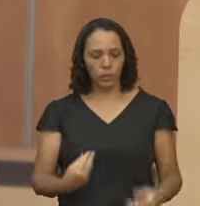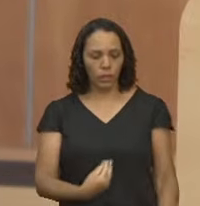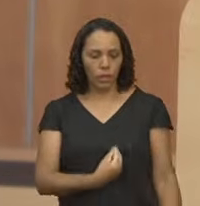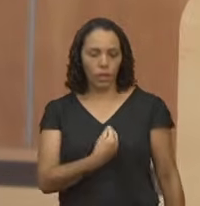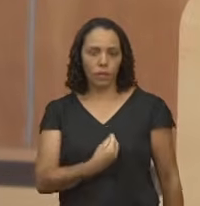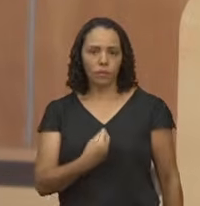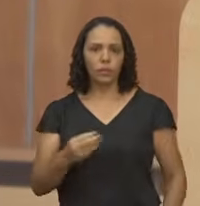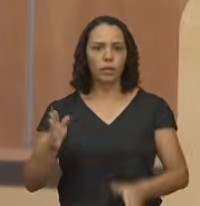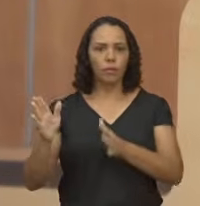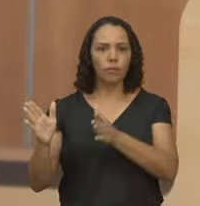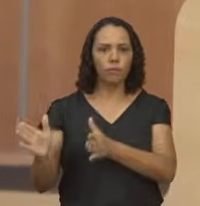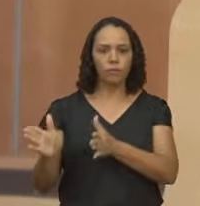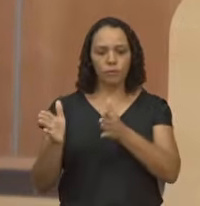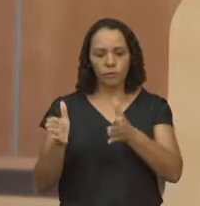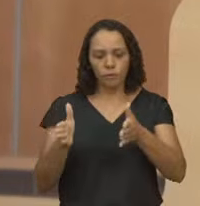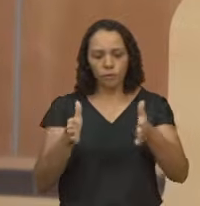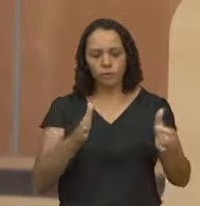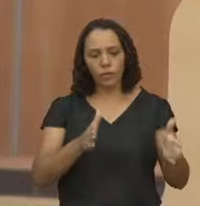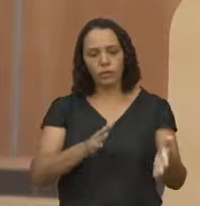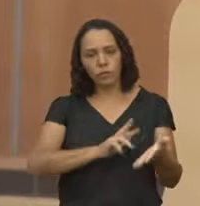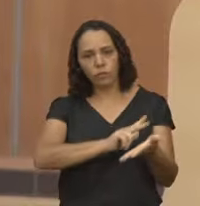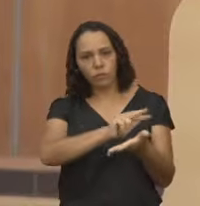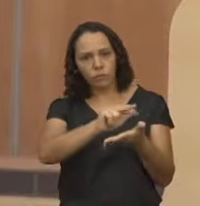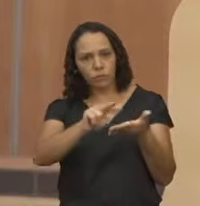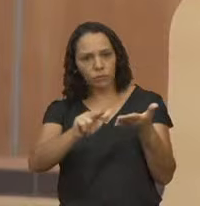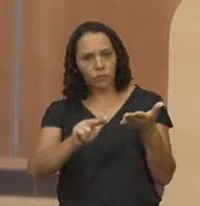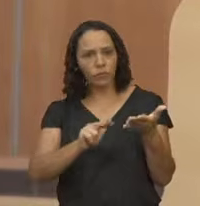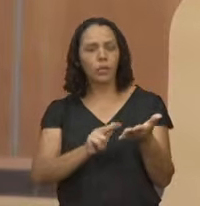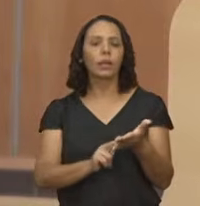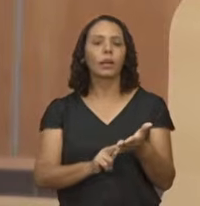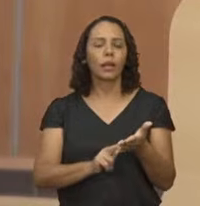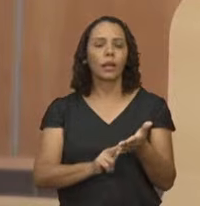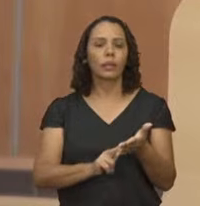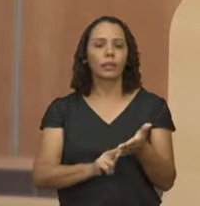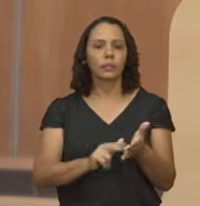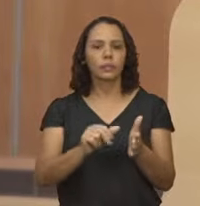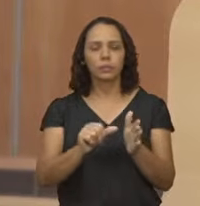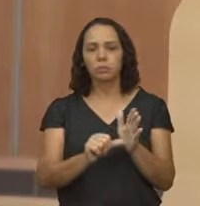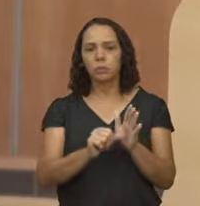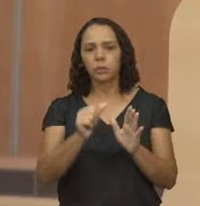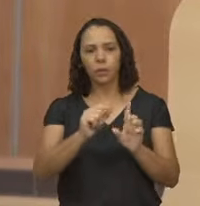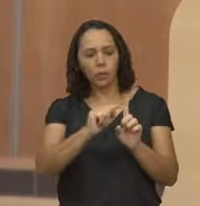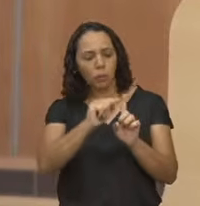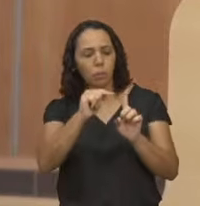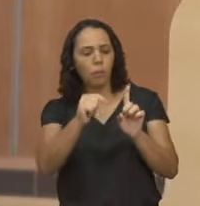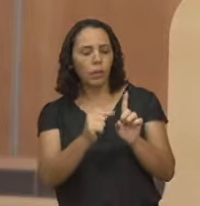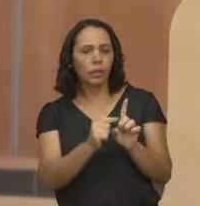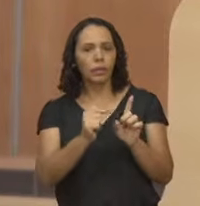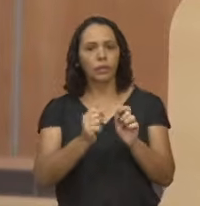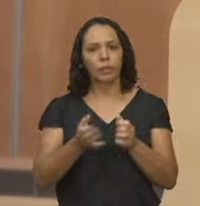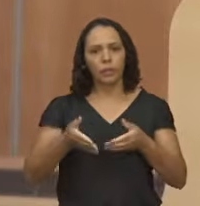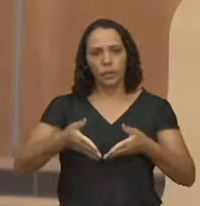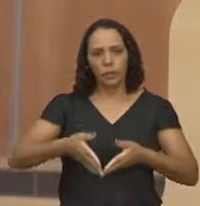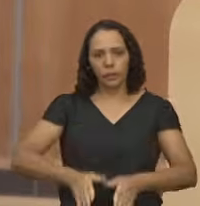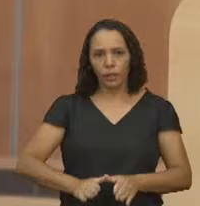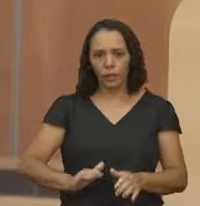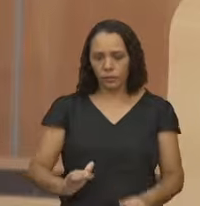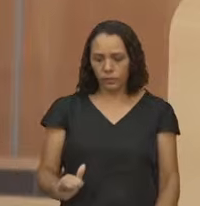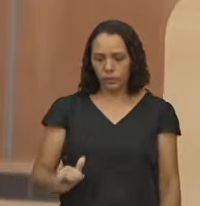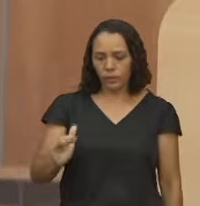né? E nós já passamos por várias delas, desde a vida intrauterina, o recém-nascido, criança, adolescente,